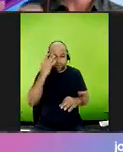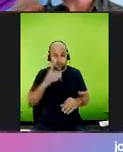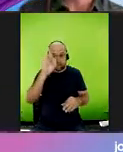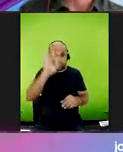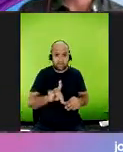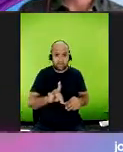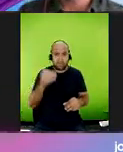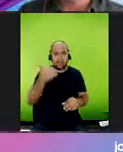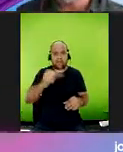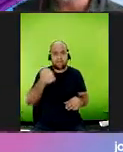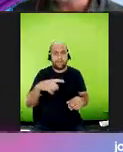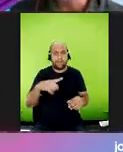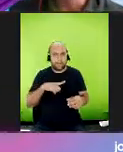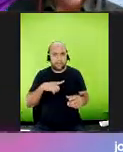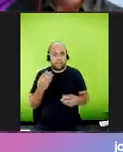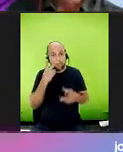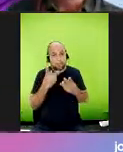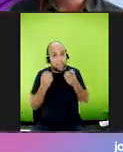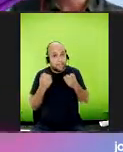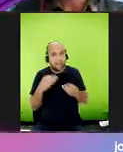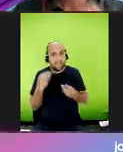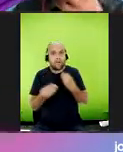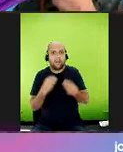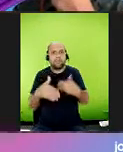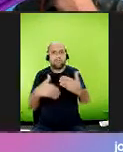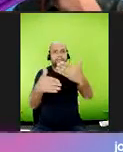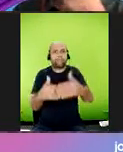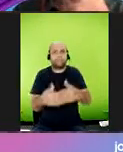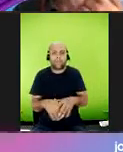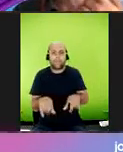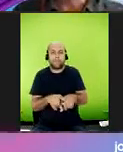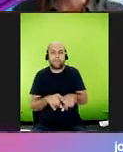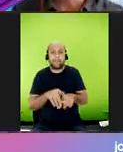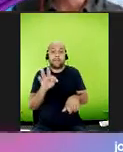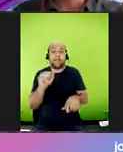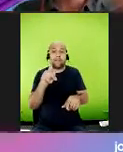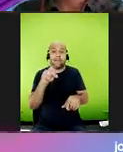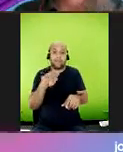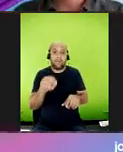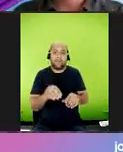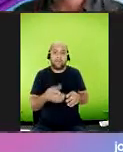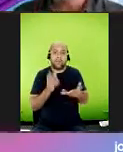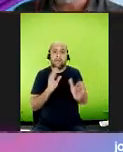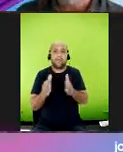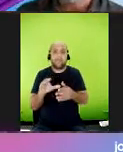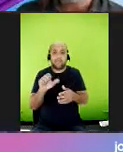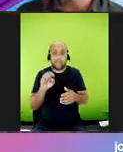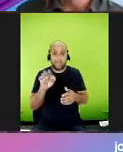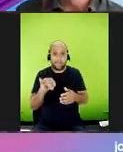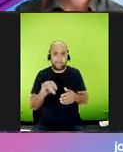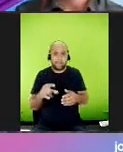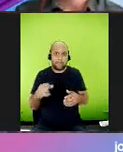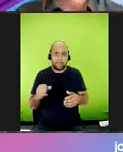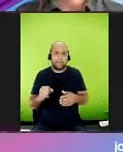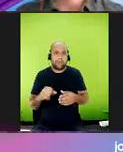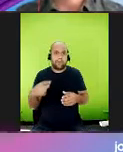para a gente ver como é que a gente e é isso é pro talento interno hoje em dia qualquer processo seletivo primeiramente a gente oferece dentro de casa